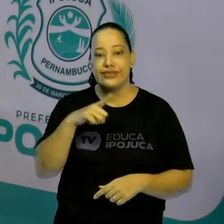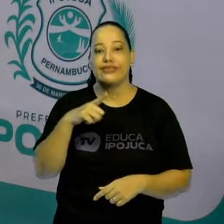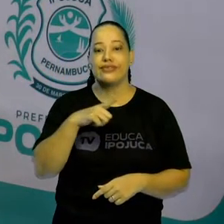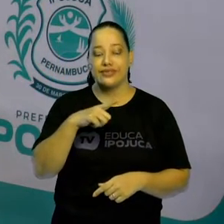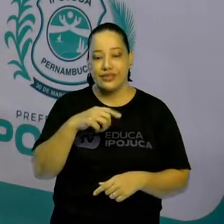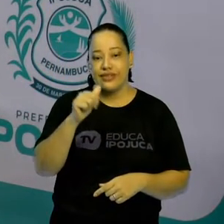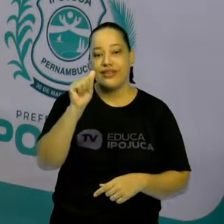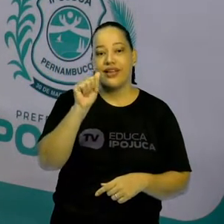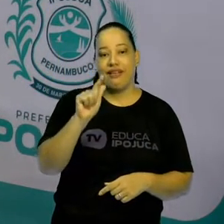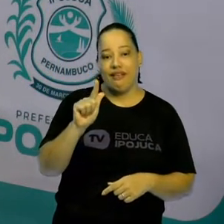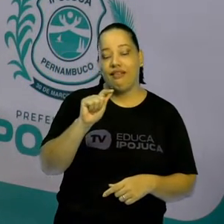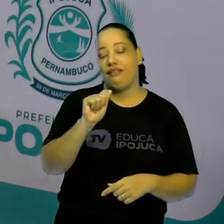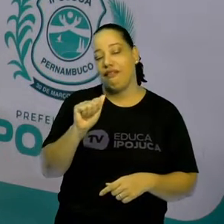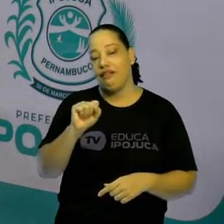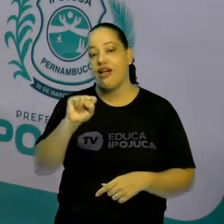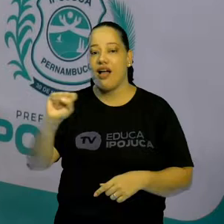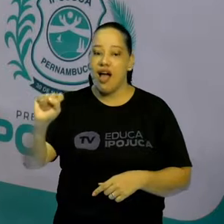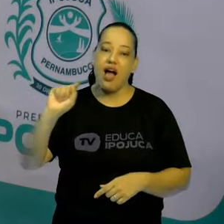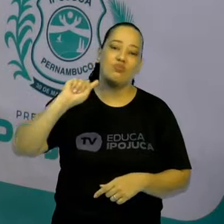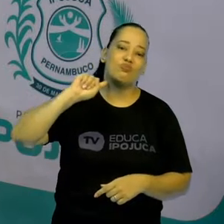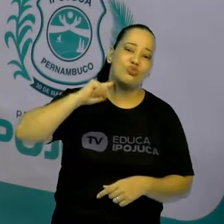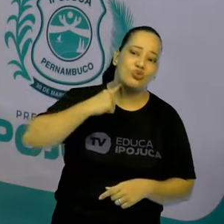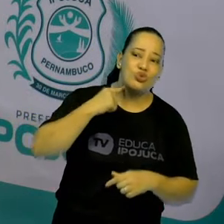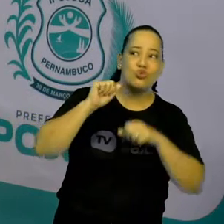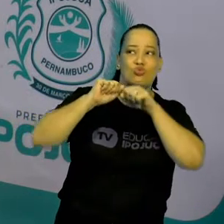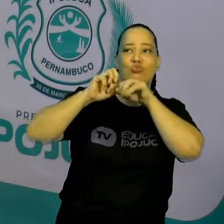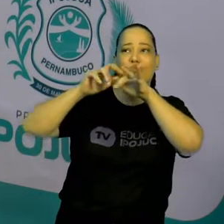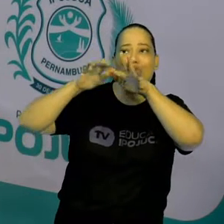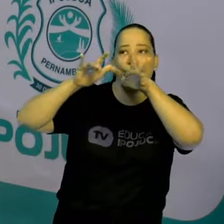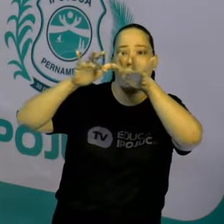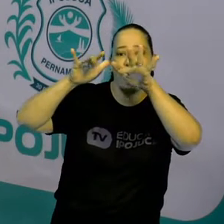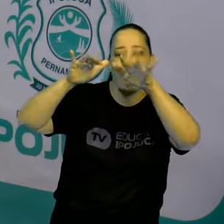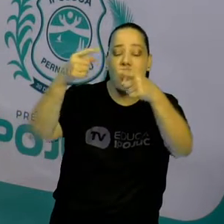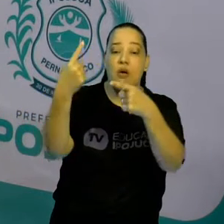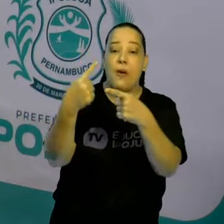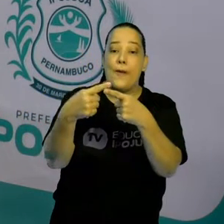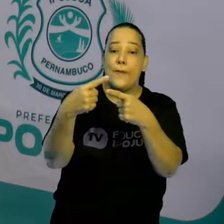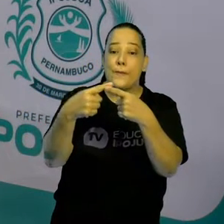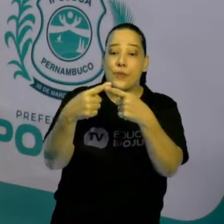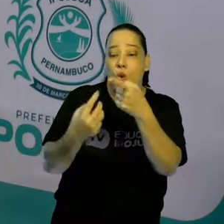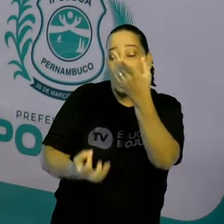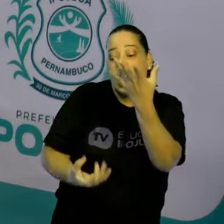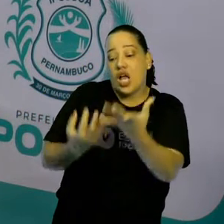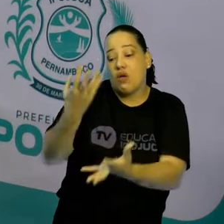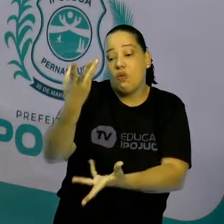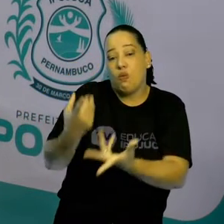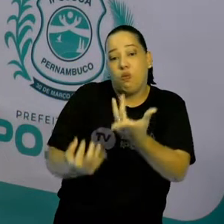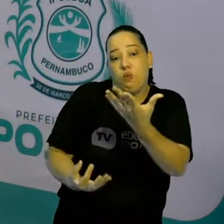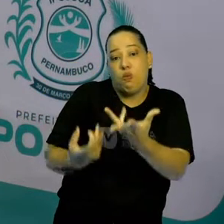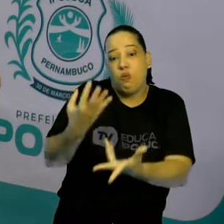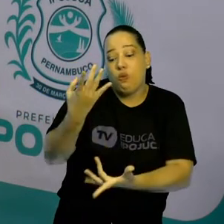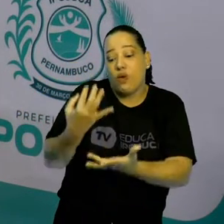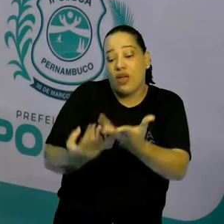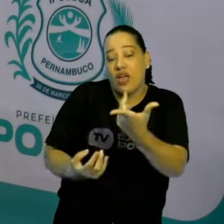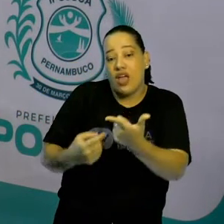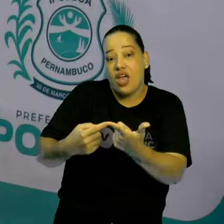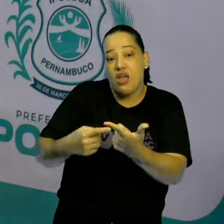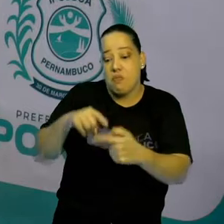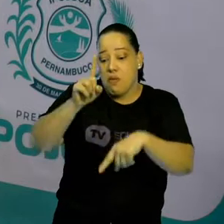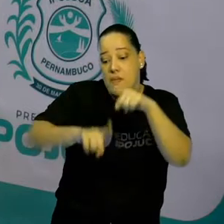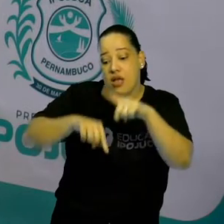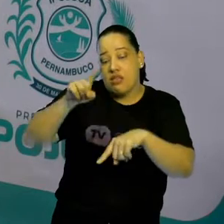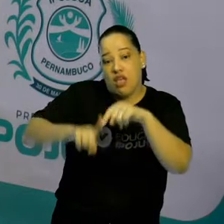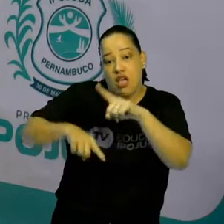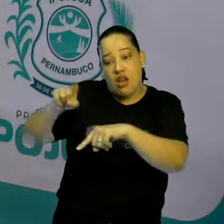gás poluente na atmosfera. Por quê? Como há uma queima de matéria-prima,